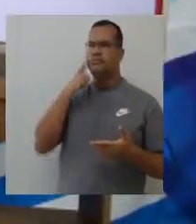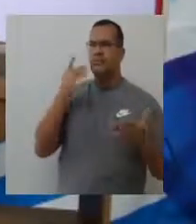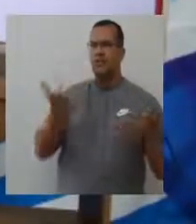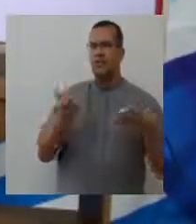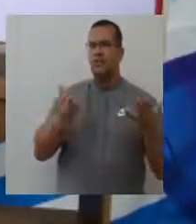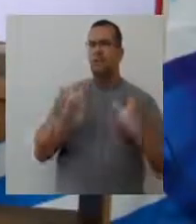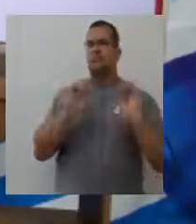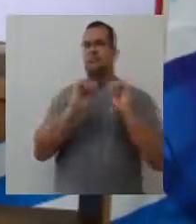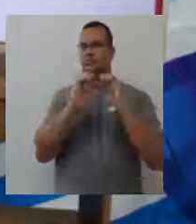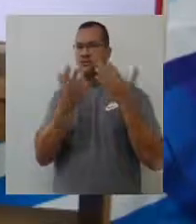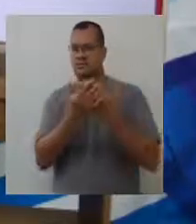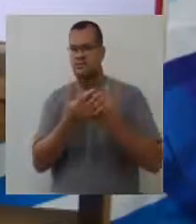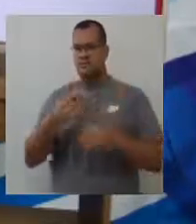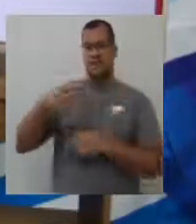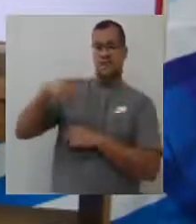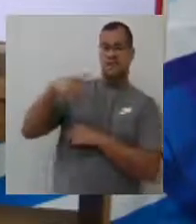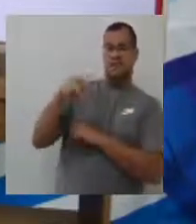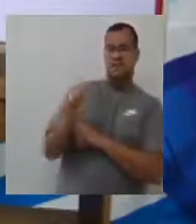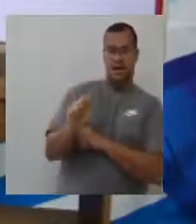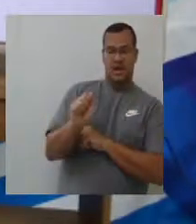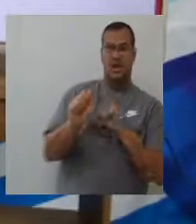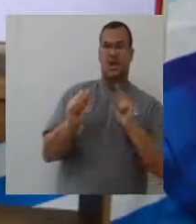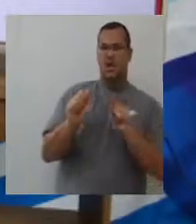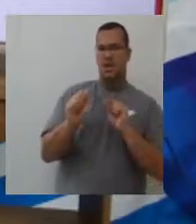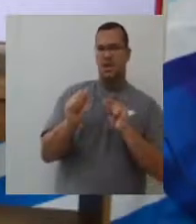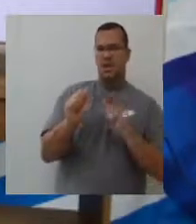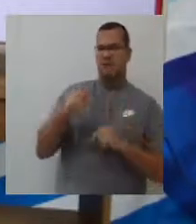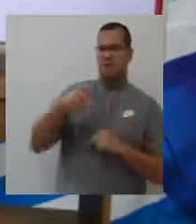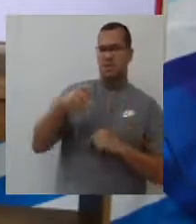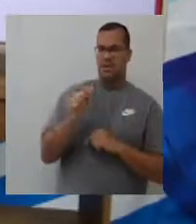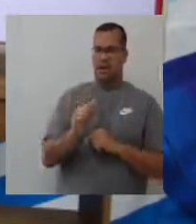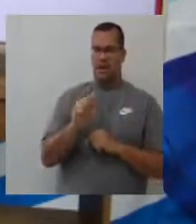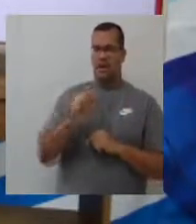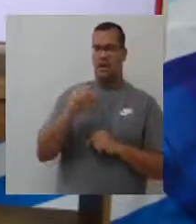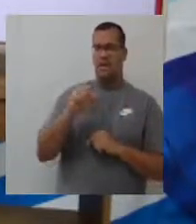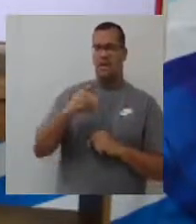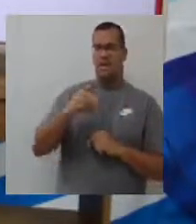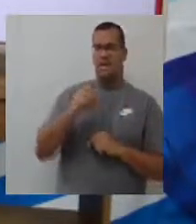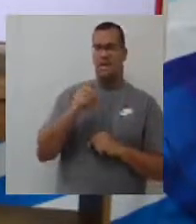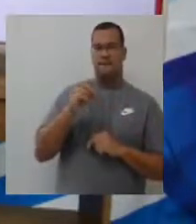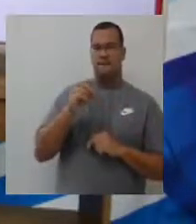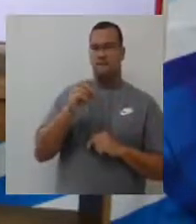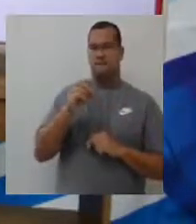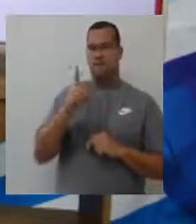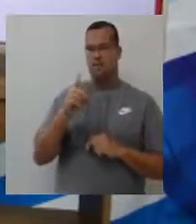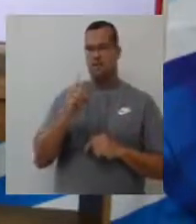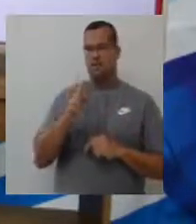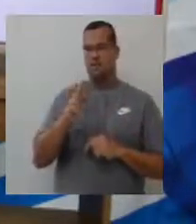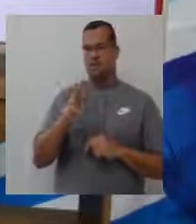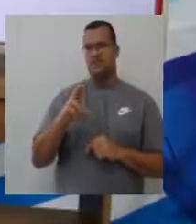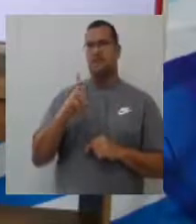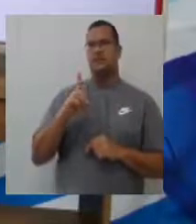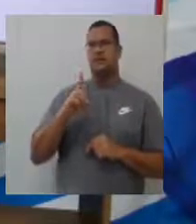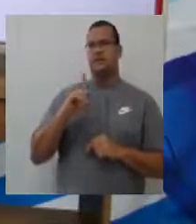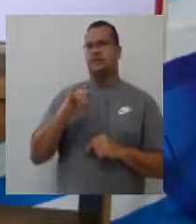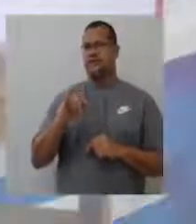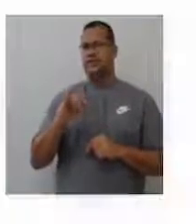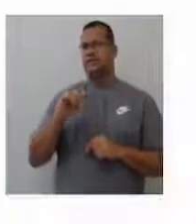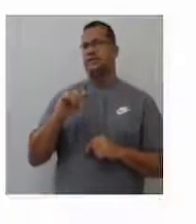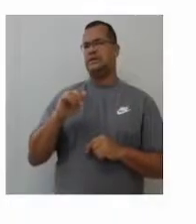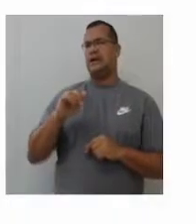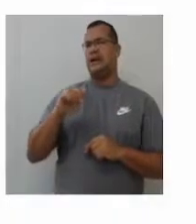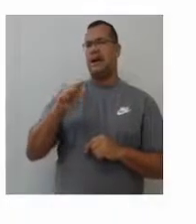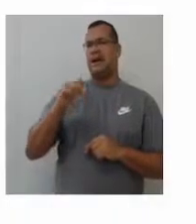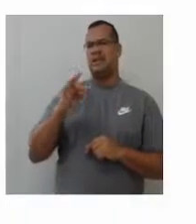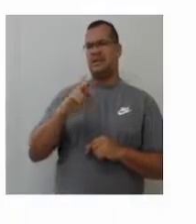Toda vez que eu falar PA, é poder de atração. Quando eu falar PR, é poder de repulsão,